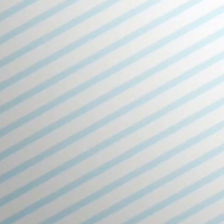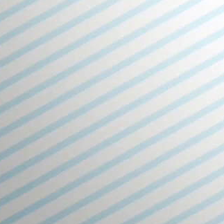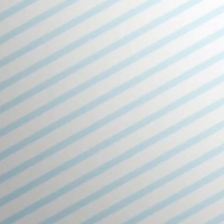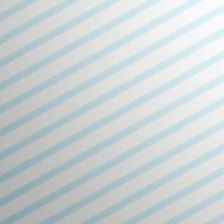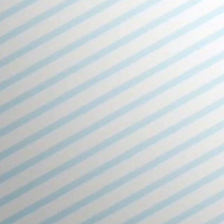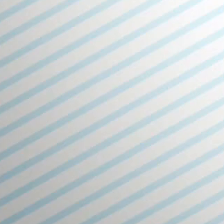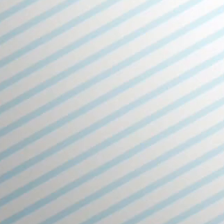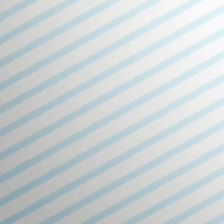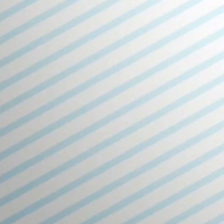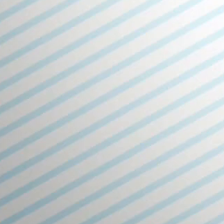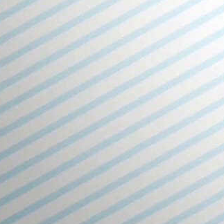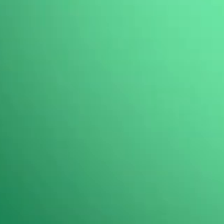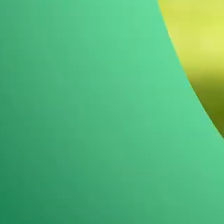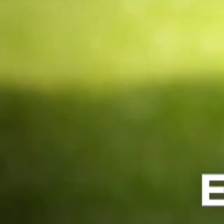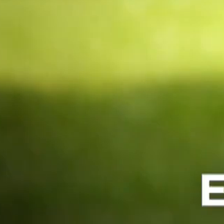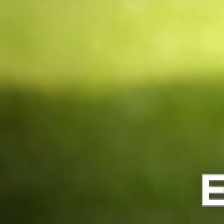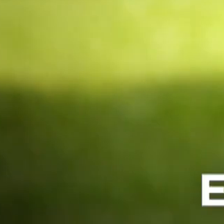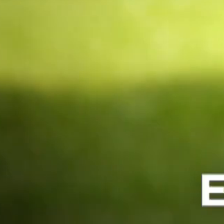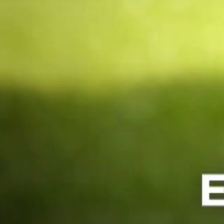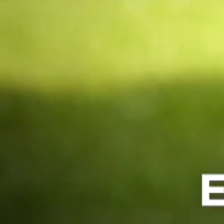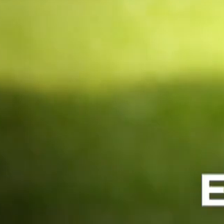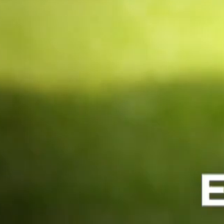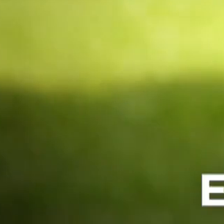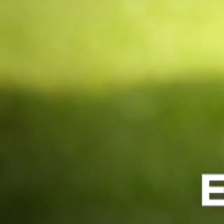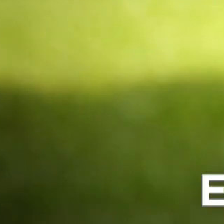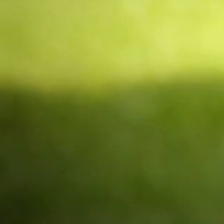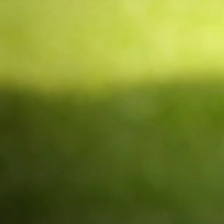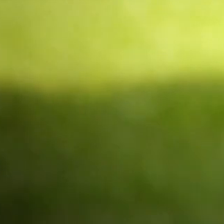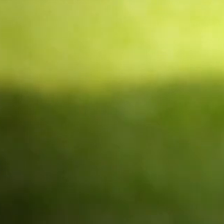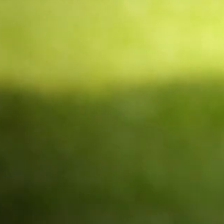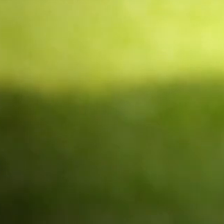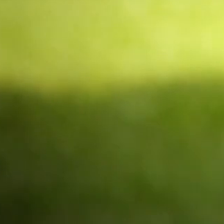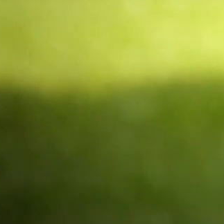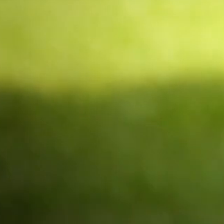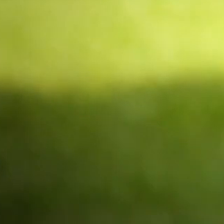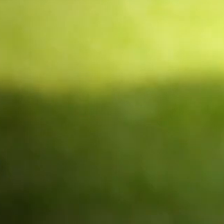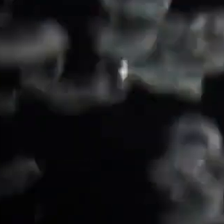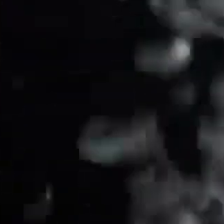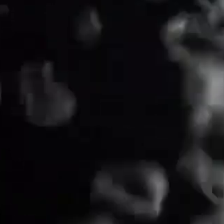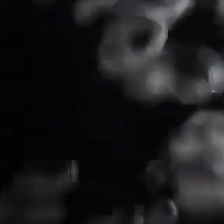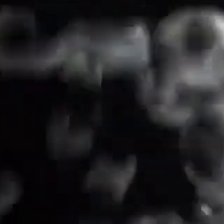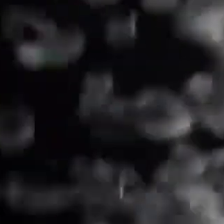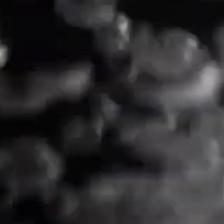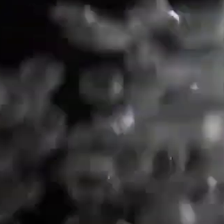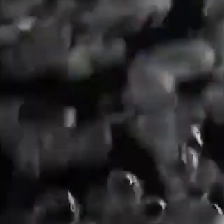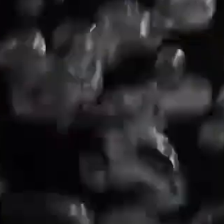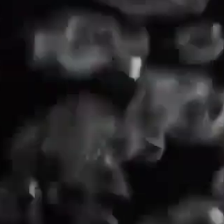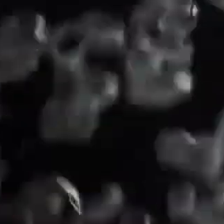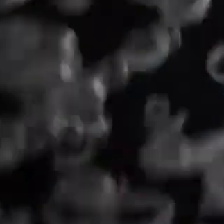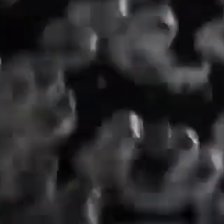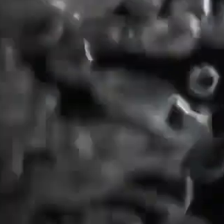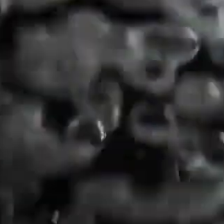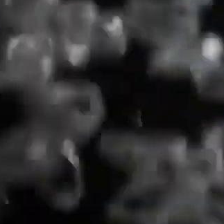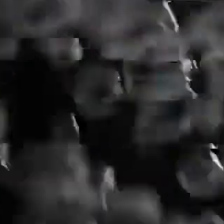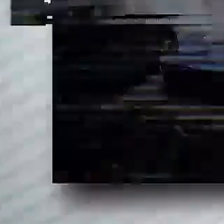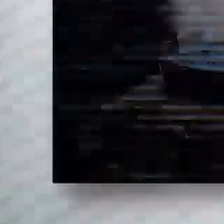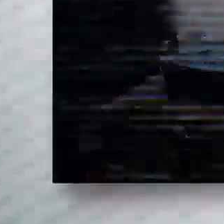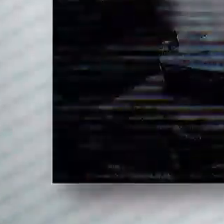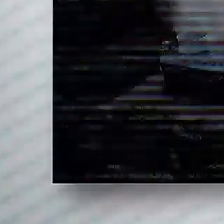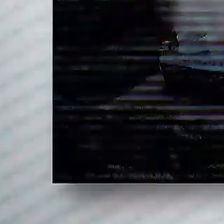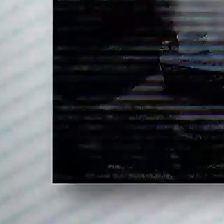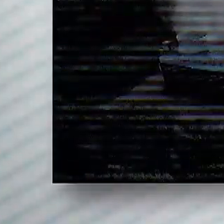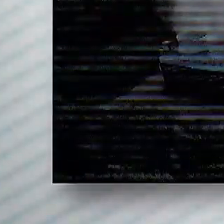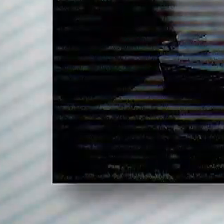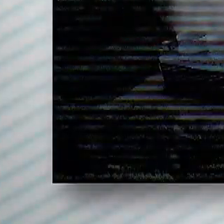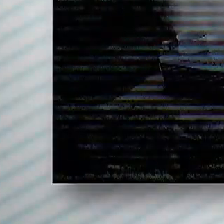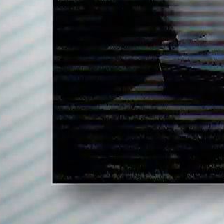usado como energia. E quais são as vantagens do hidrogênio verde? É uma fonte de energia limpa. Isso significa que foi